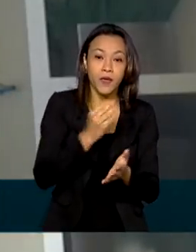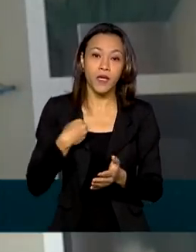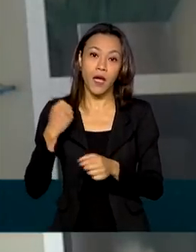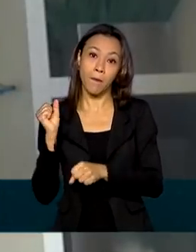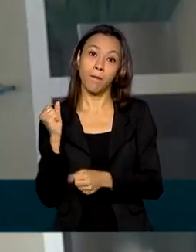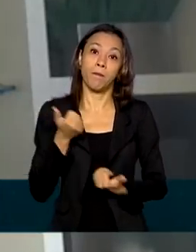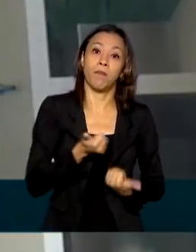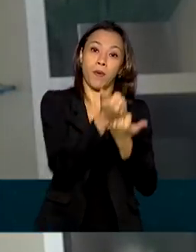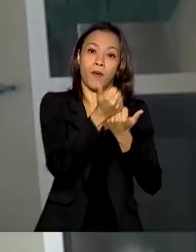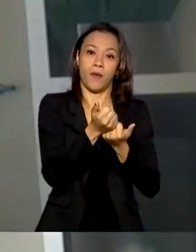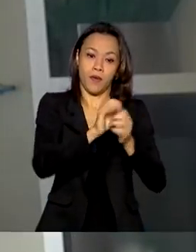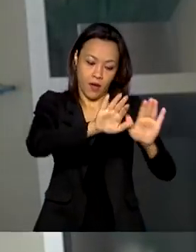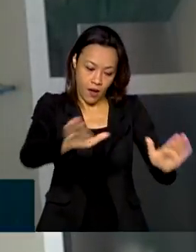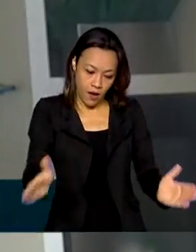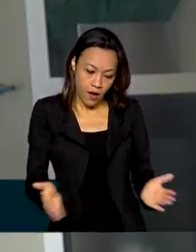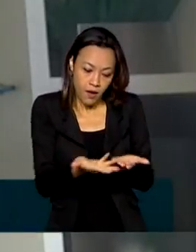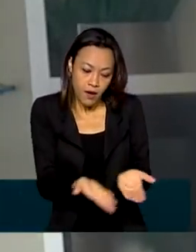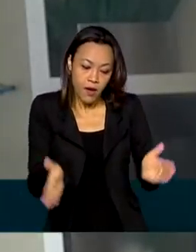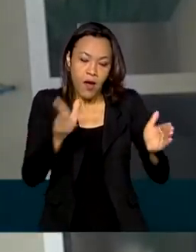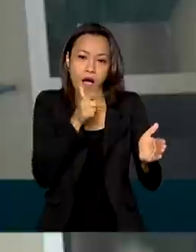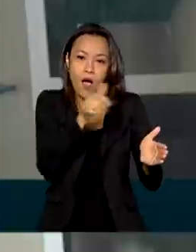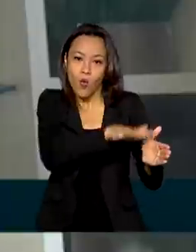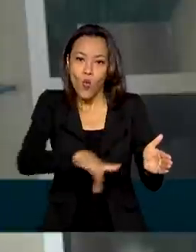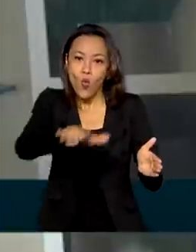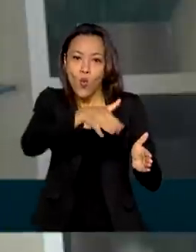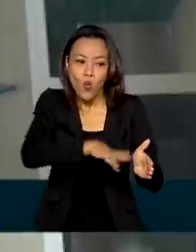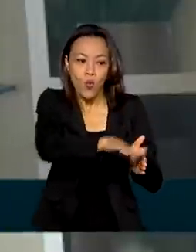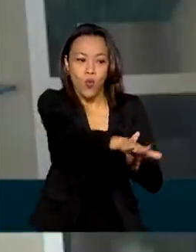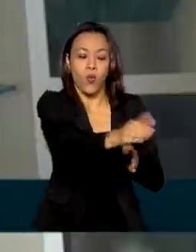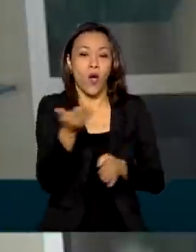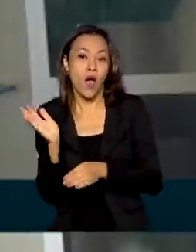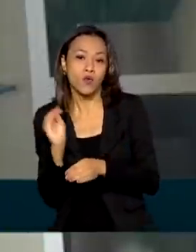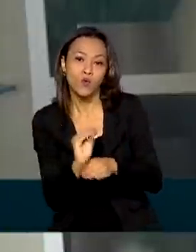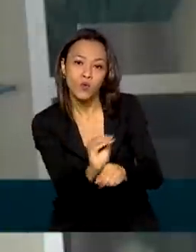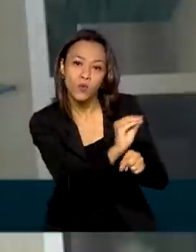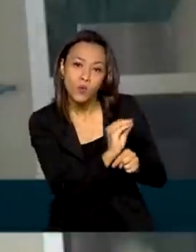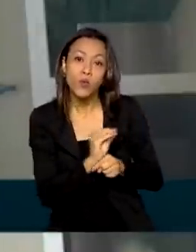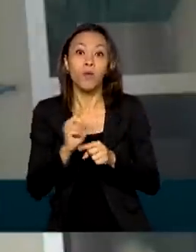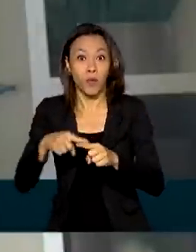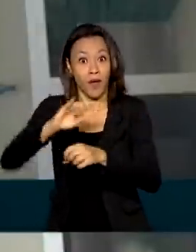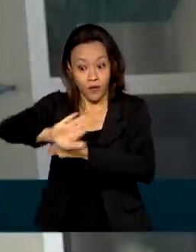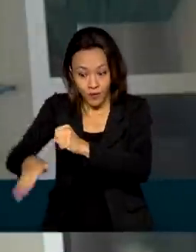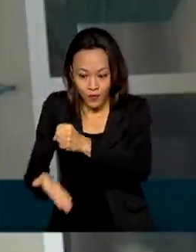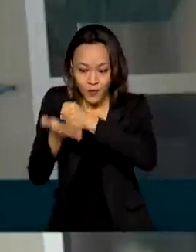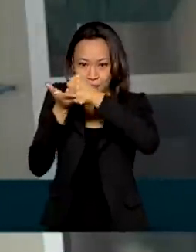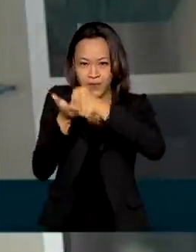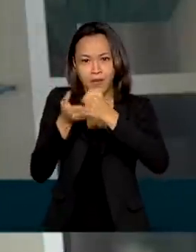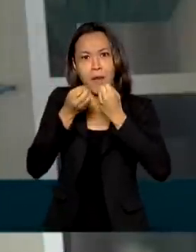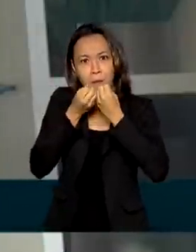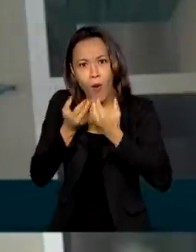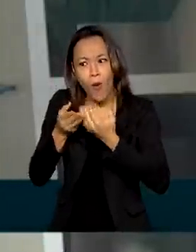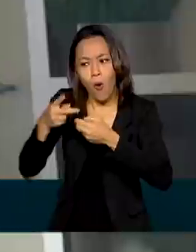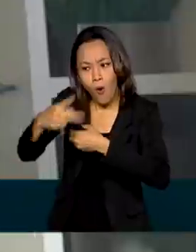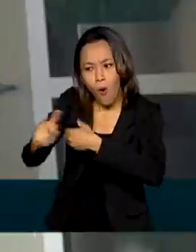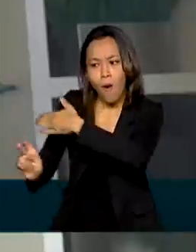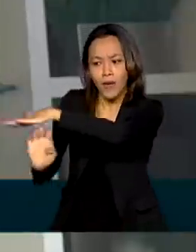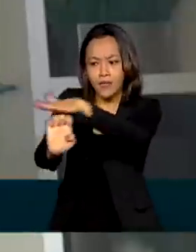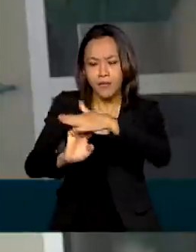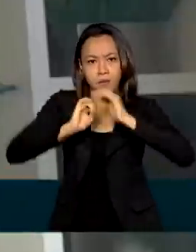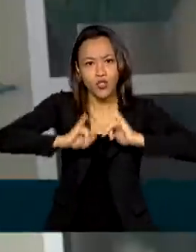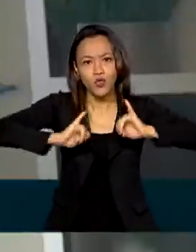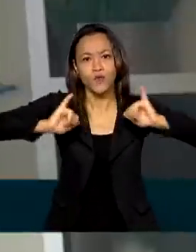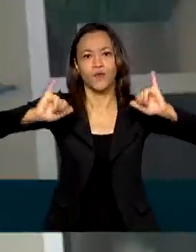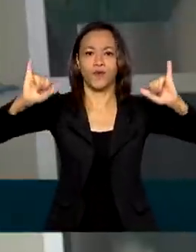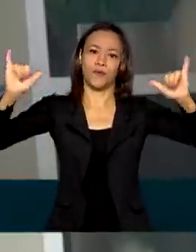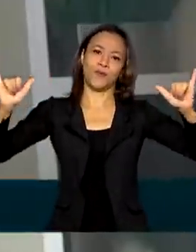hidrográficas o meio corporativo sabe que investir em sustentabilidade de ar a publicidade positiva e da